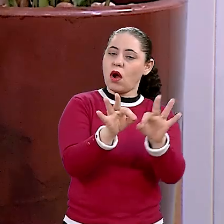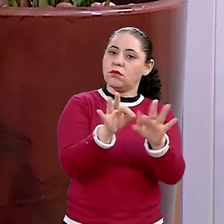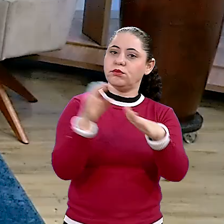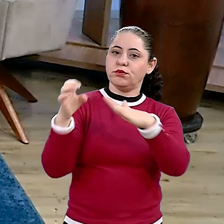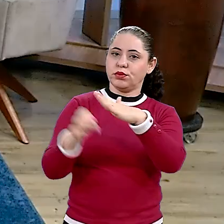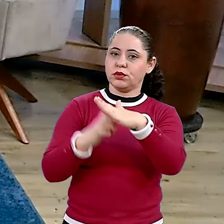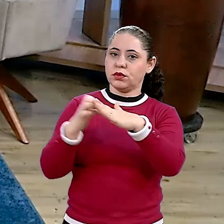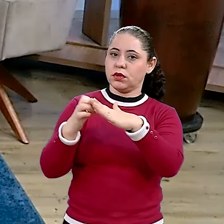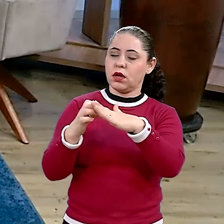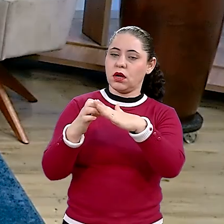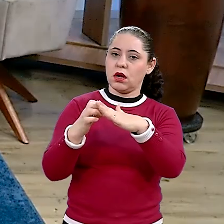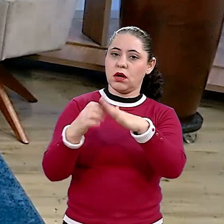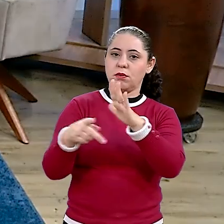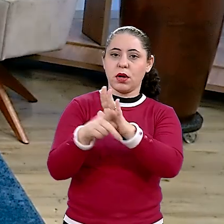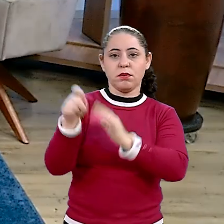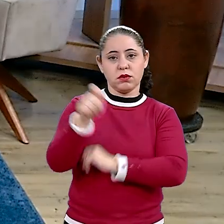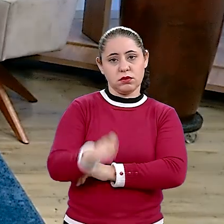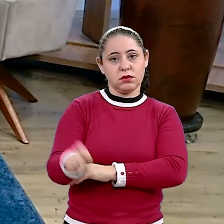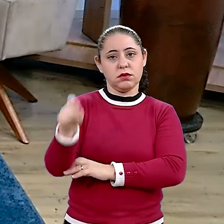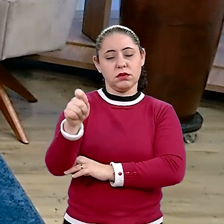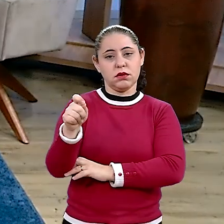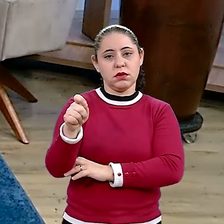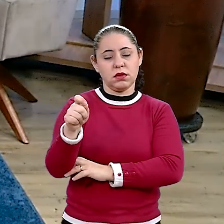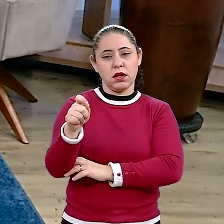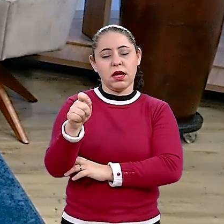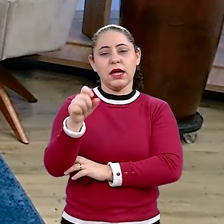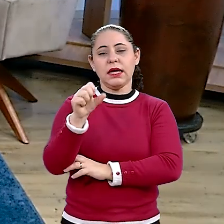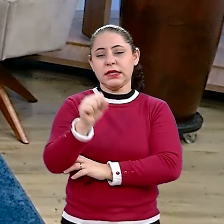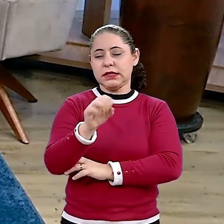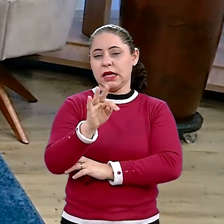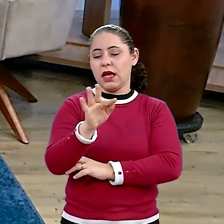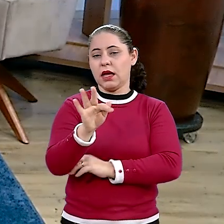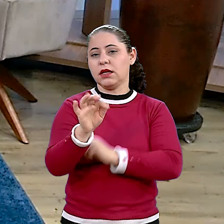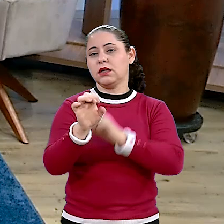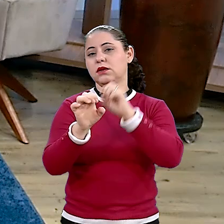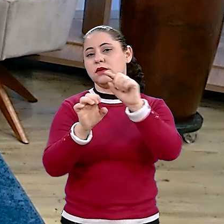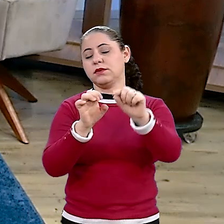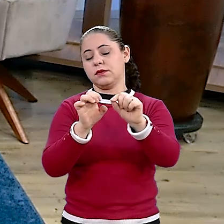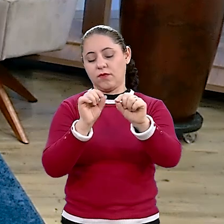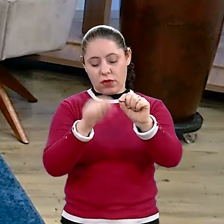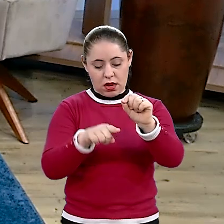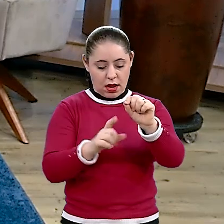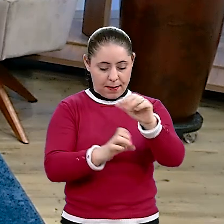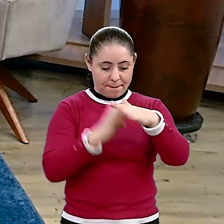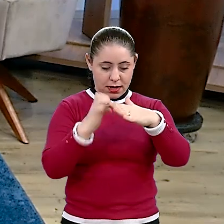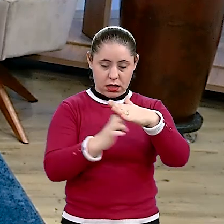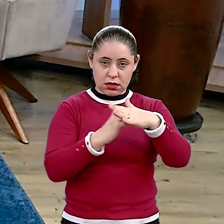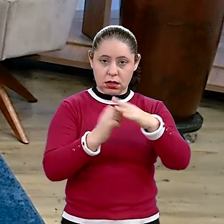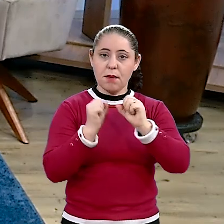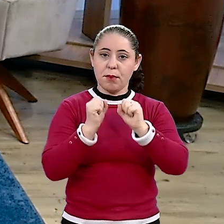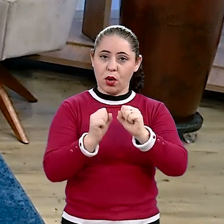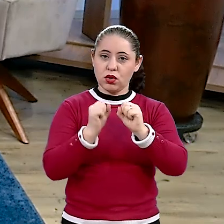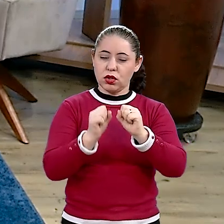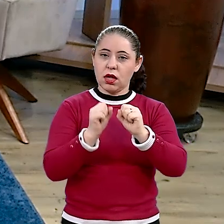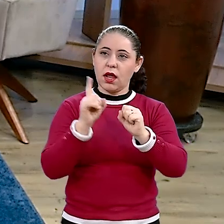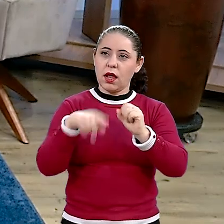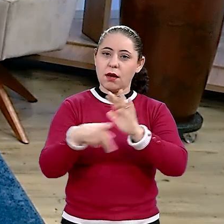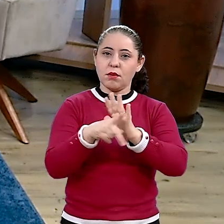uma empresa, uma sociedade de propósito específico, uma SPE, onde essas empresas que são as potenciais